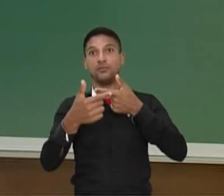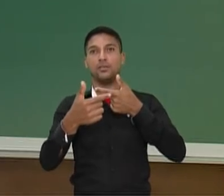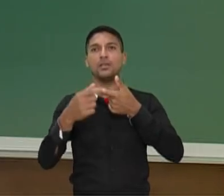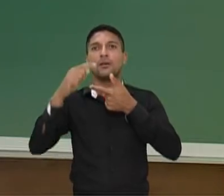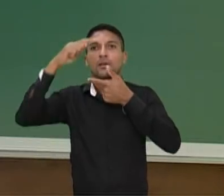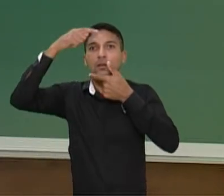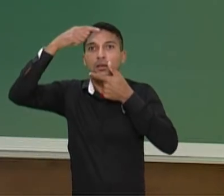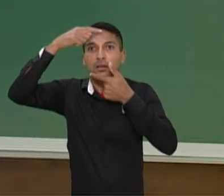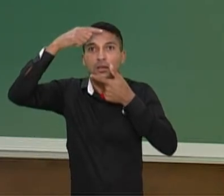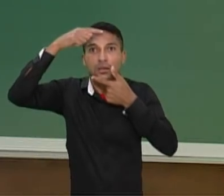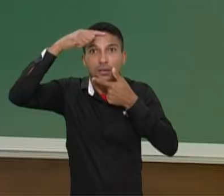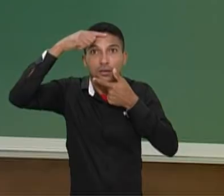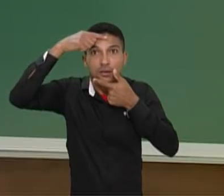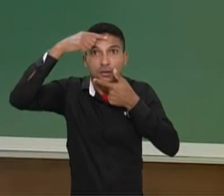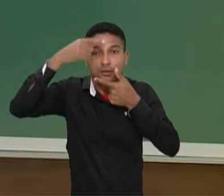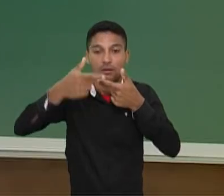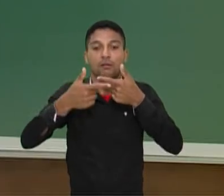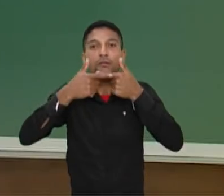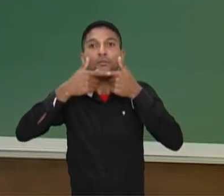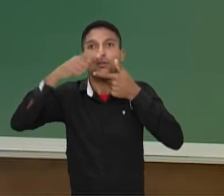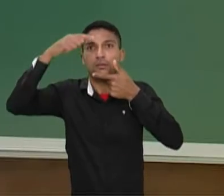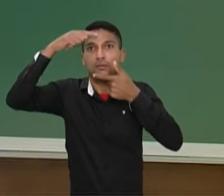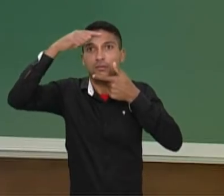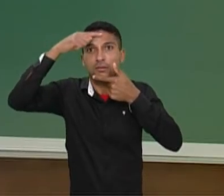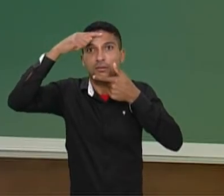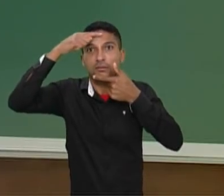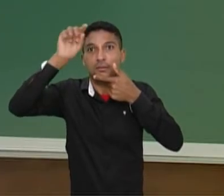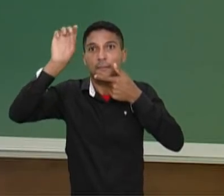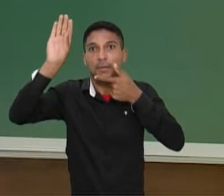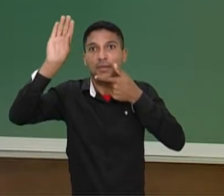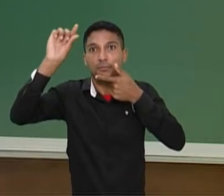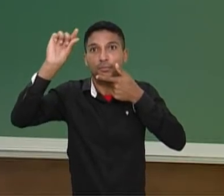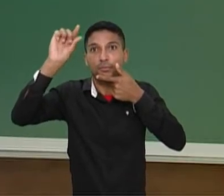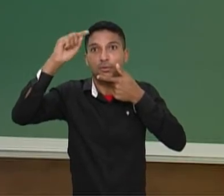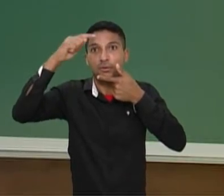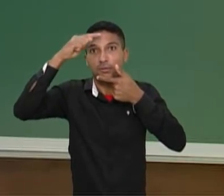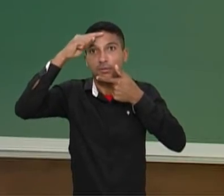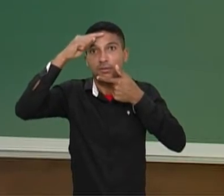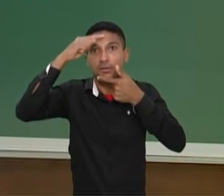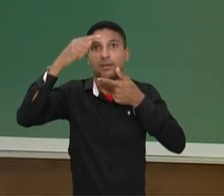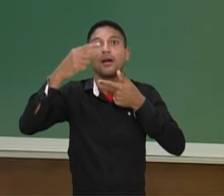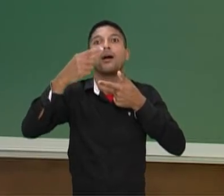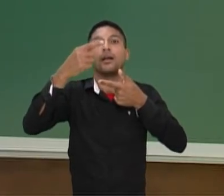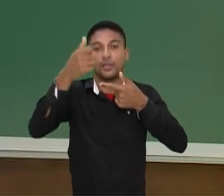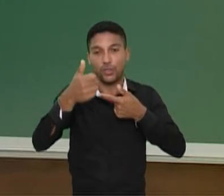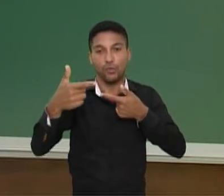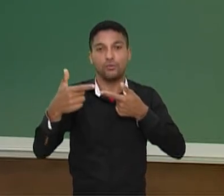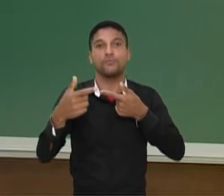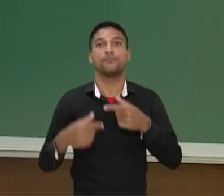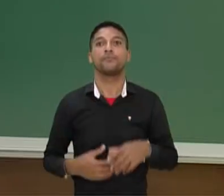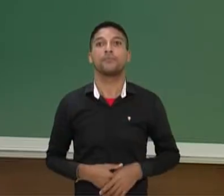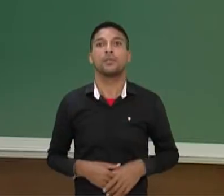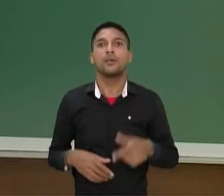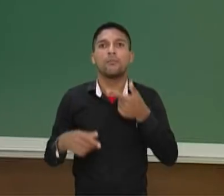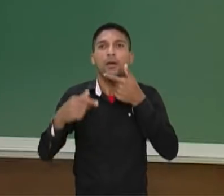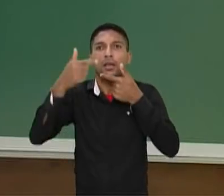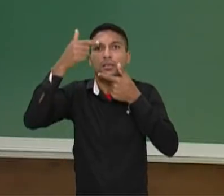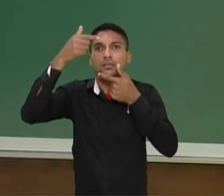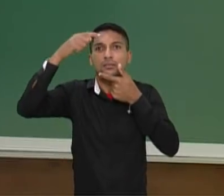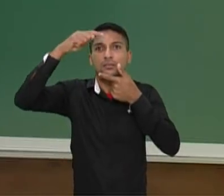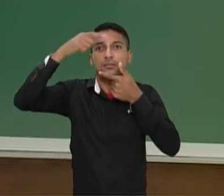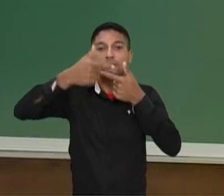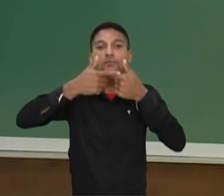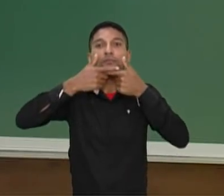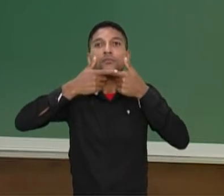12. Vezes a altura. Qual é a altura do trapézio 2? A altura é essa distância aqui, ó. Onde que eu vou encontrar? Lá,